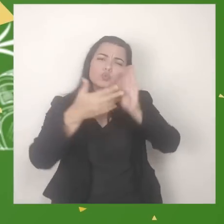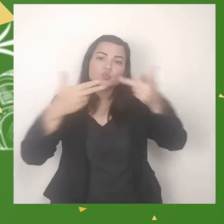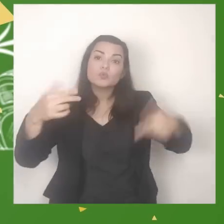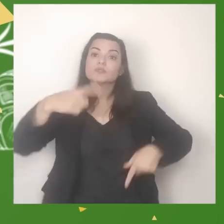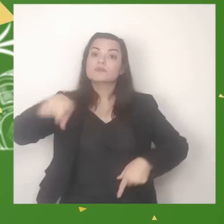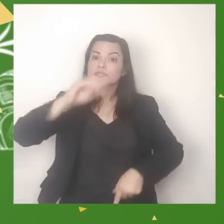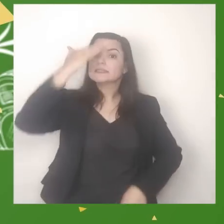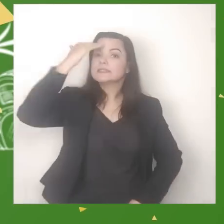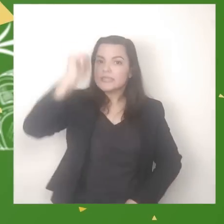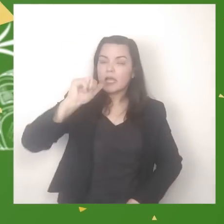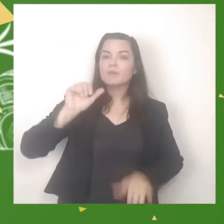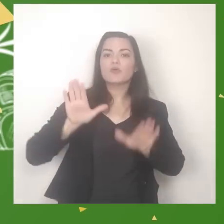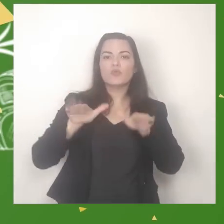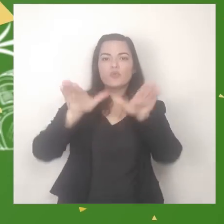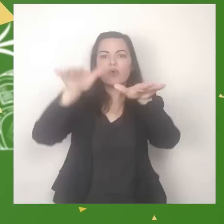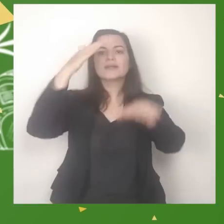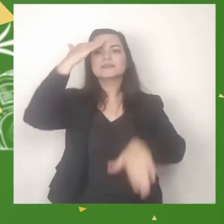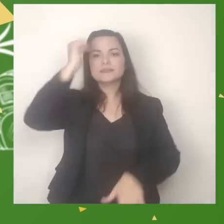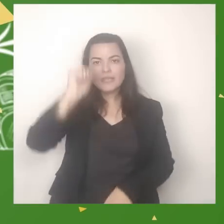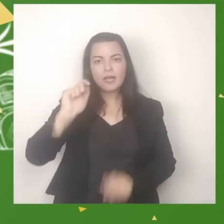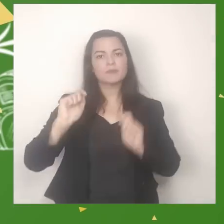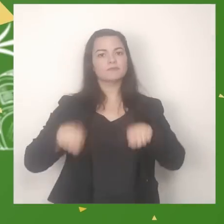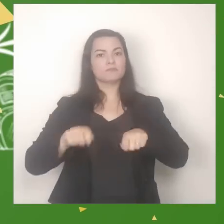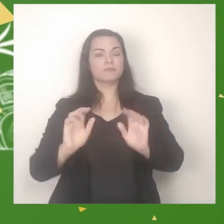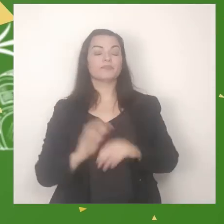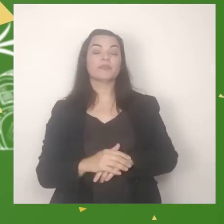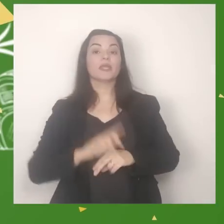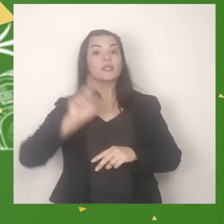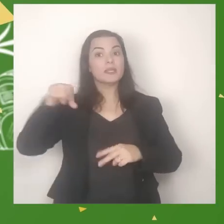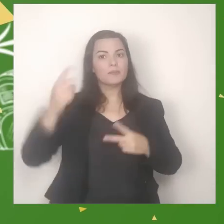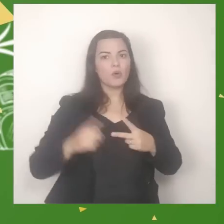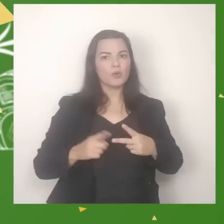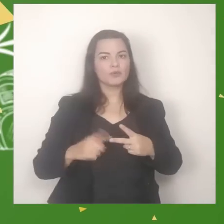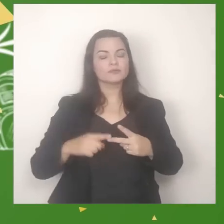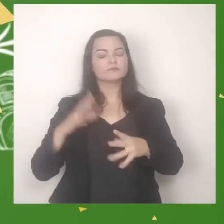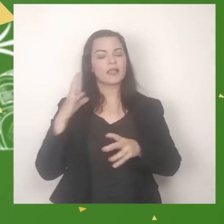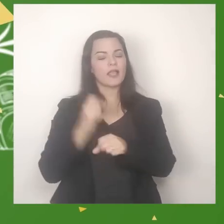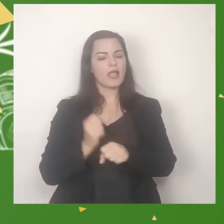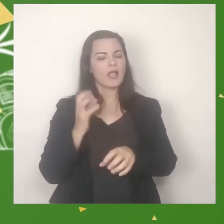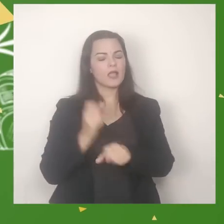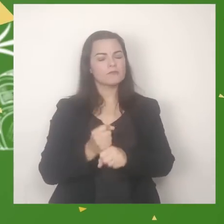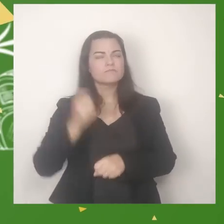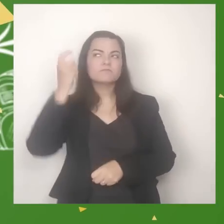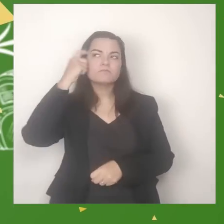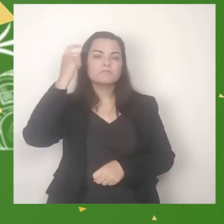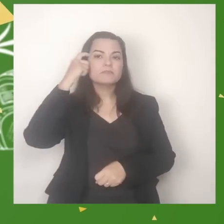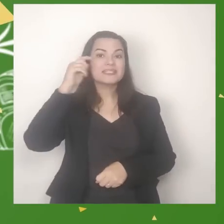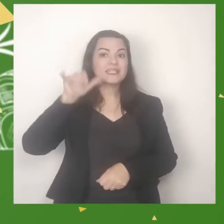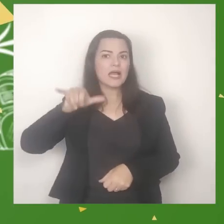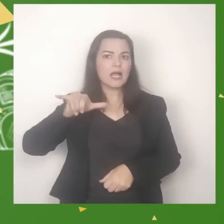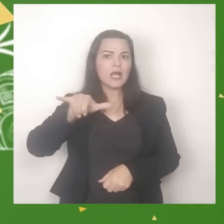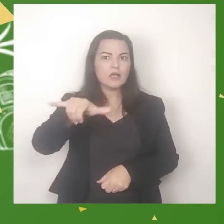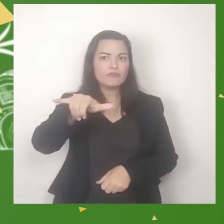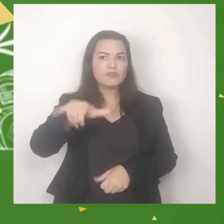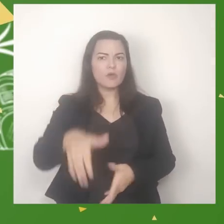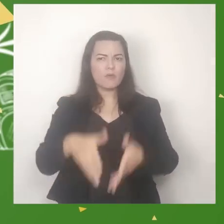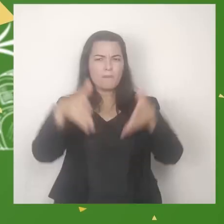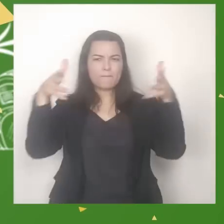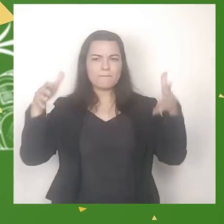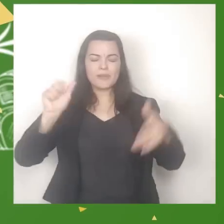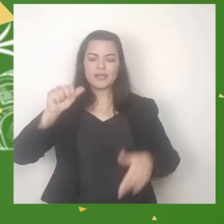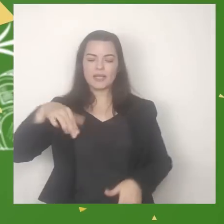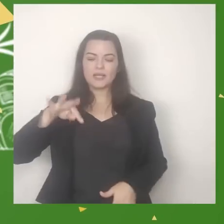ou ouviram falar que voa. Depois, vocês vão calcular o peso do Antonov mais